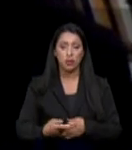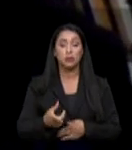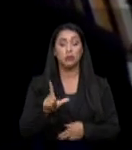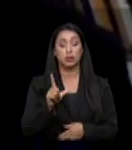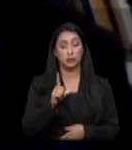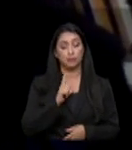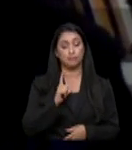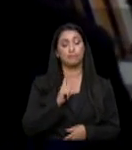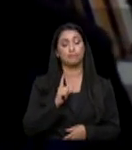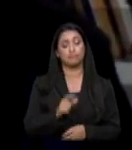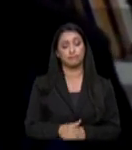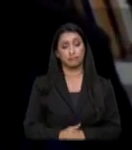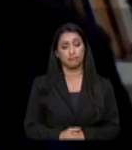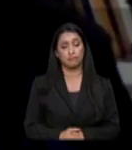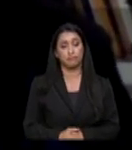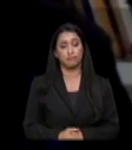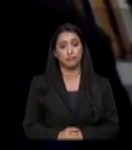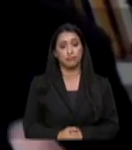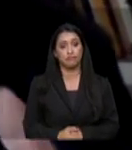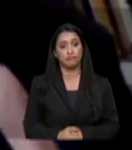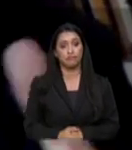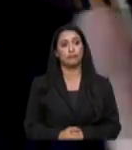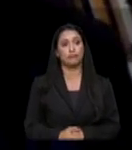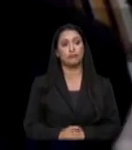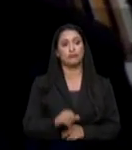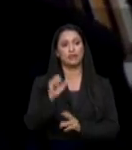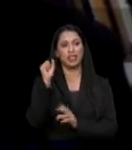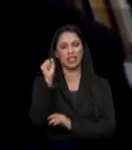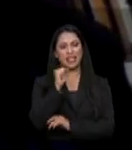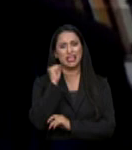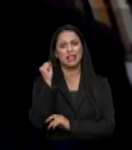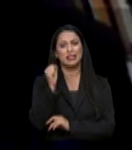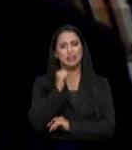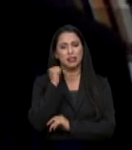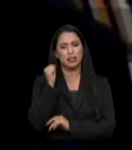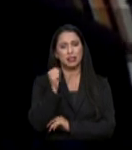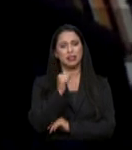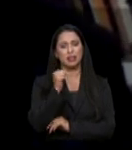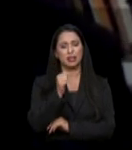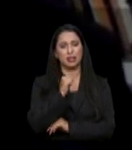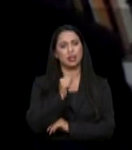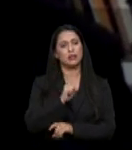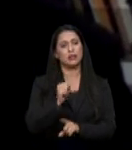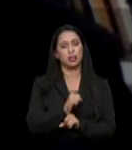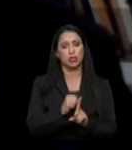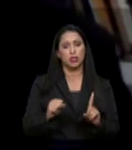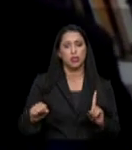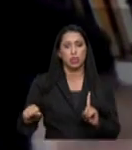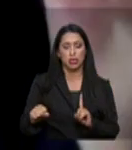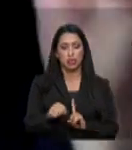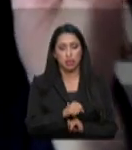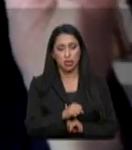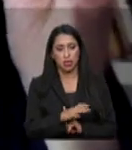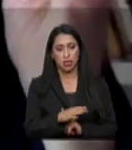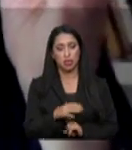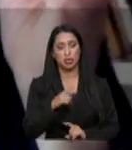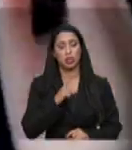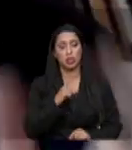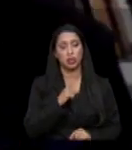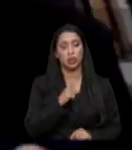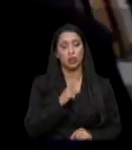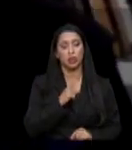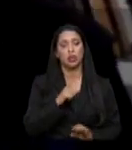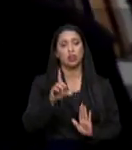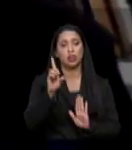o som extremamente graves no tecido social e no estado de